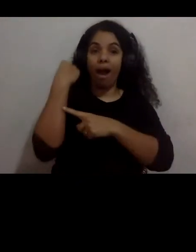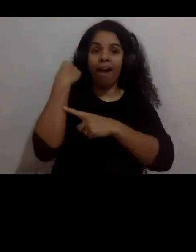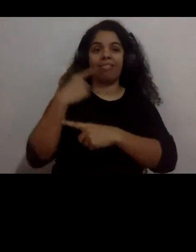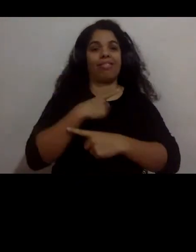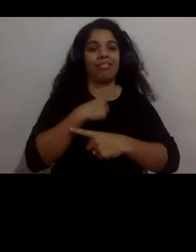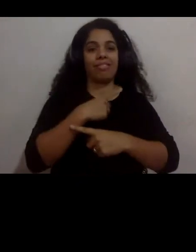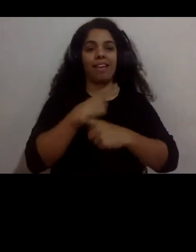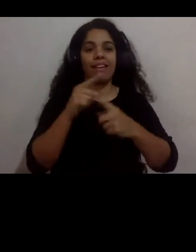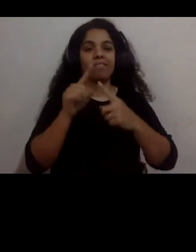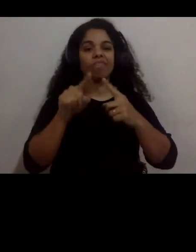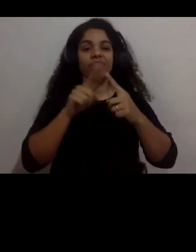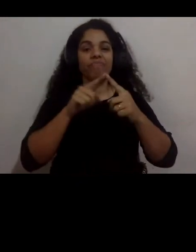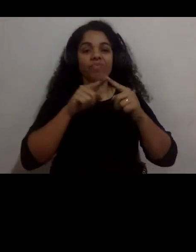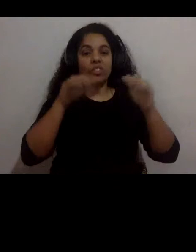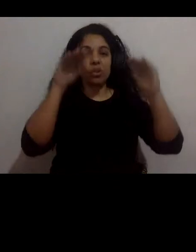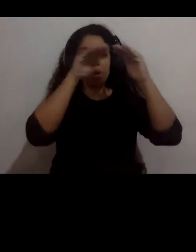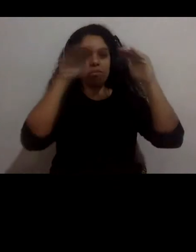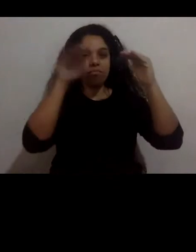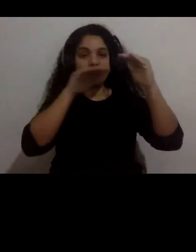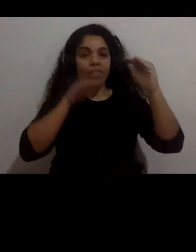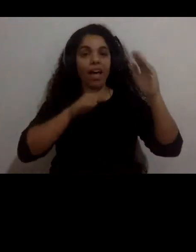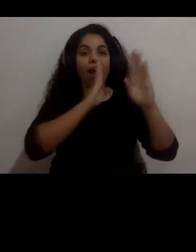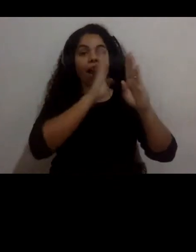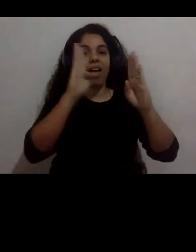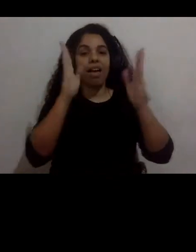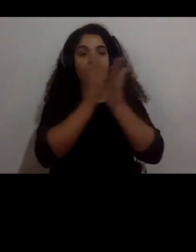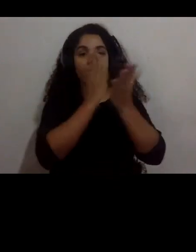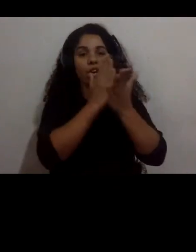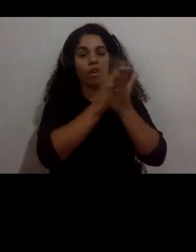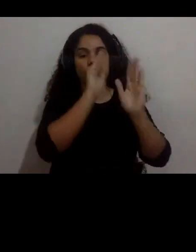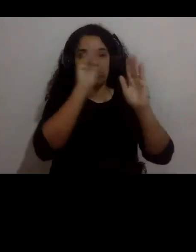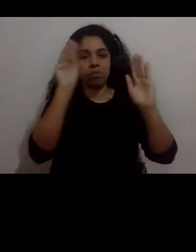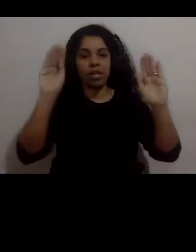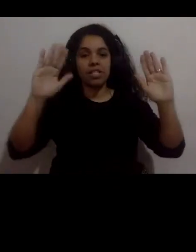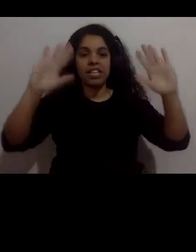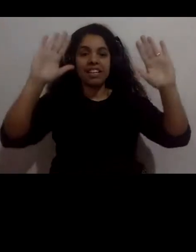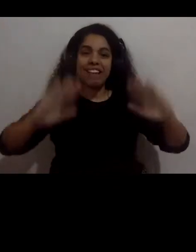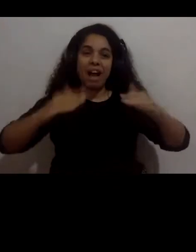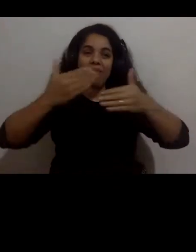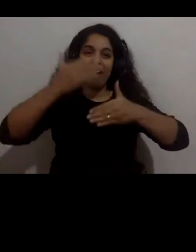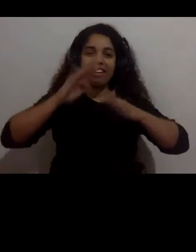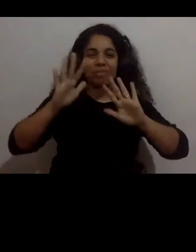uma com alguns livros e uma parede meio rosa.